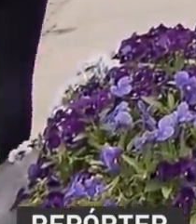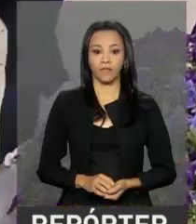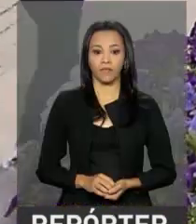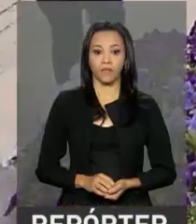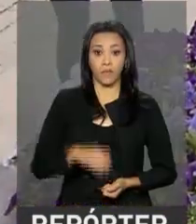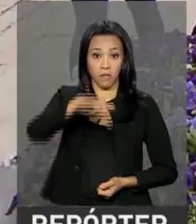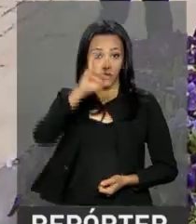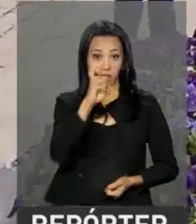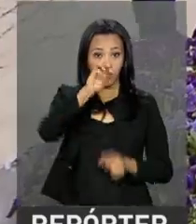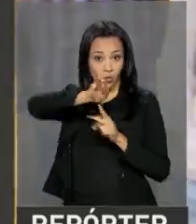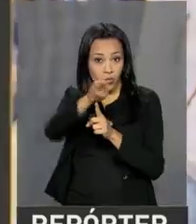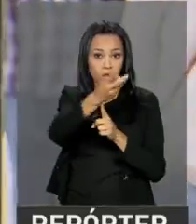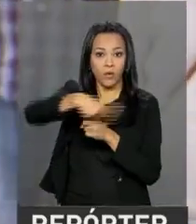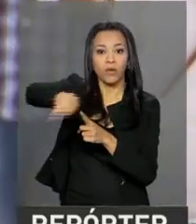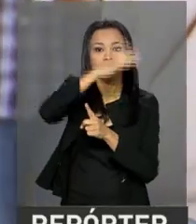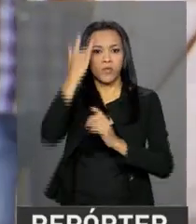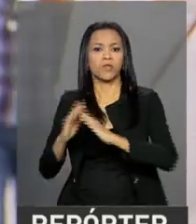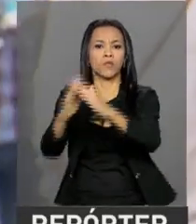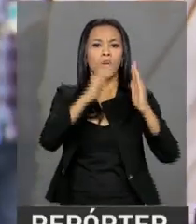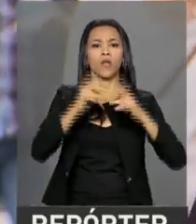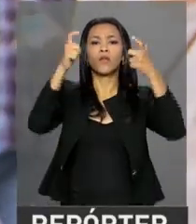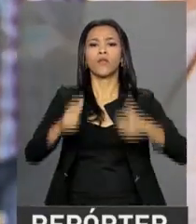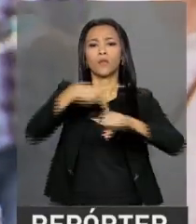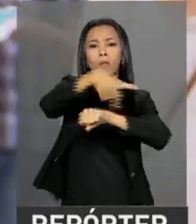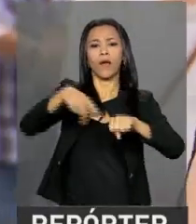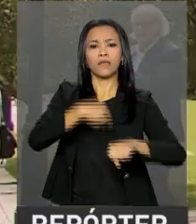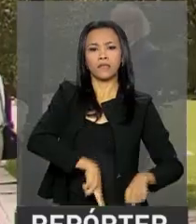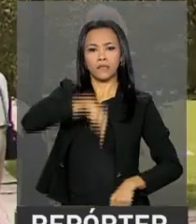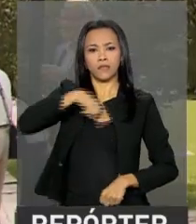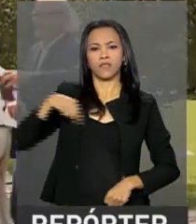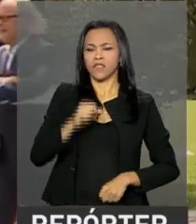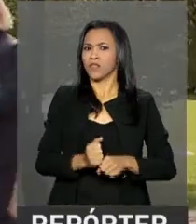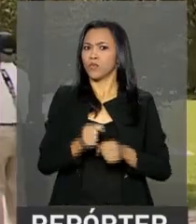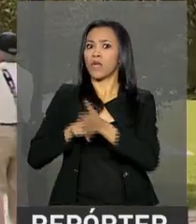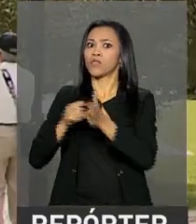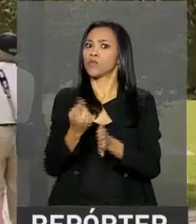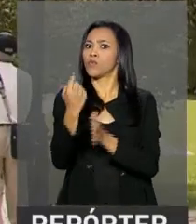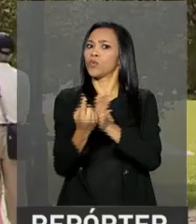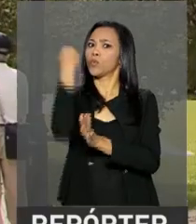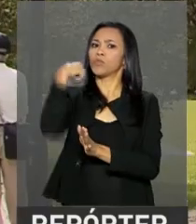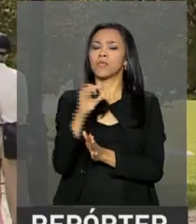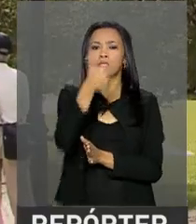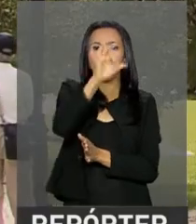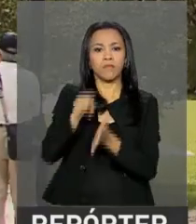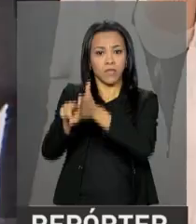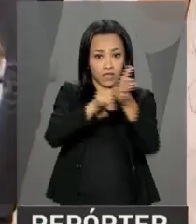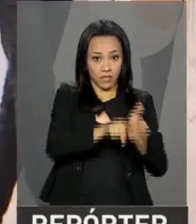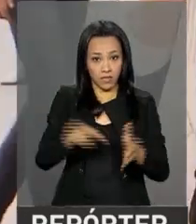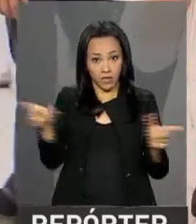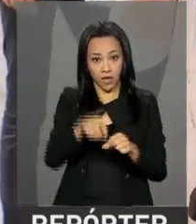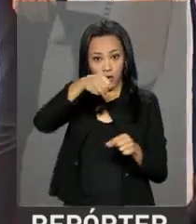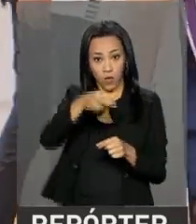São mais de 5 milhões de habitantes num país que nos últimos 10 levantamentos da ONU ficou 8 vezes em